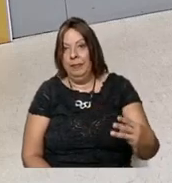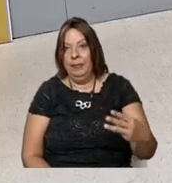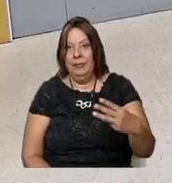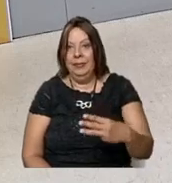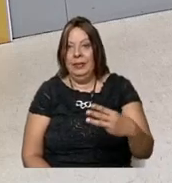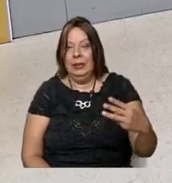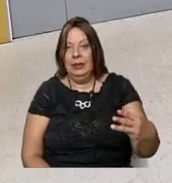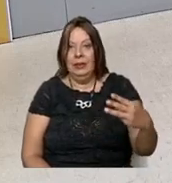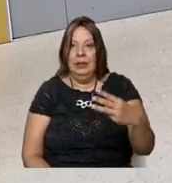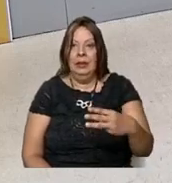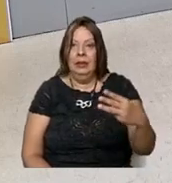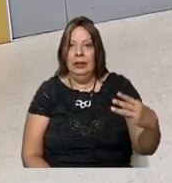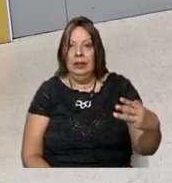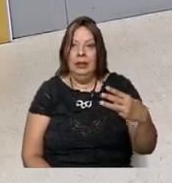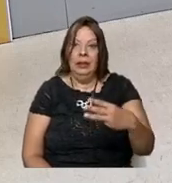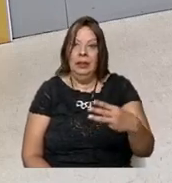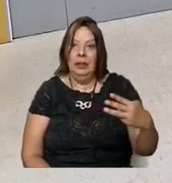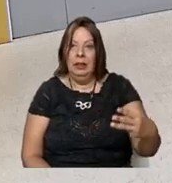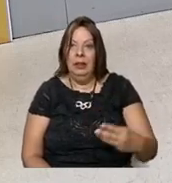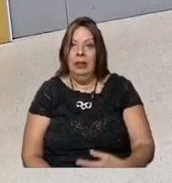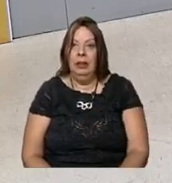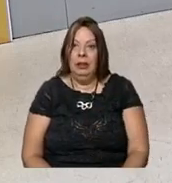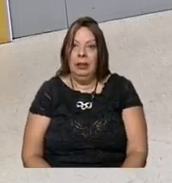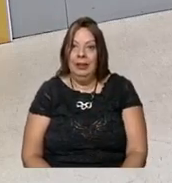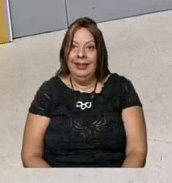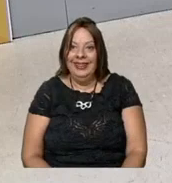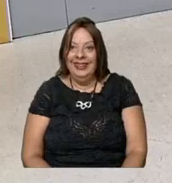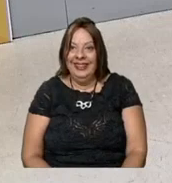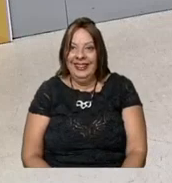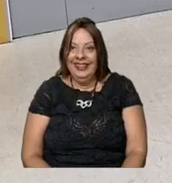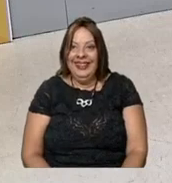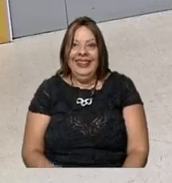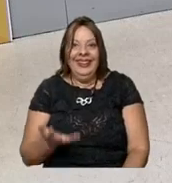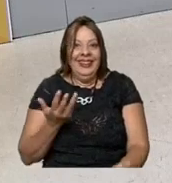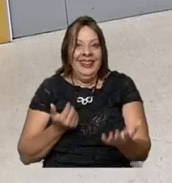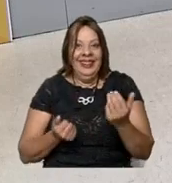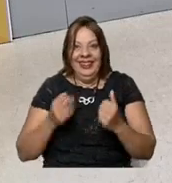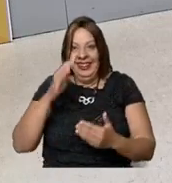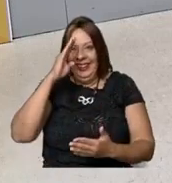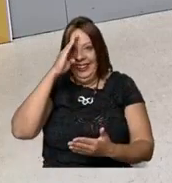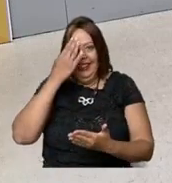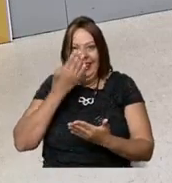agora. 33. Vamos que vamos, acredite. Número